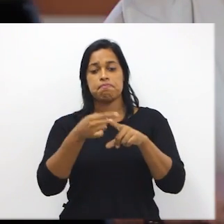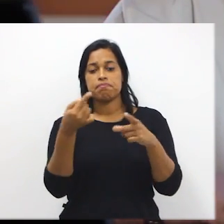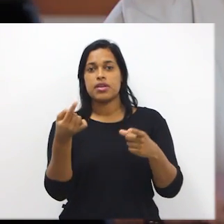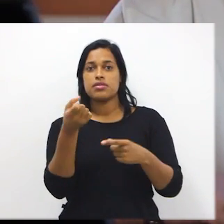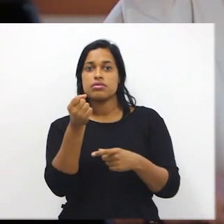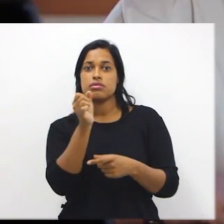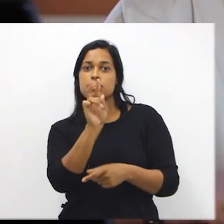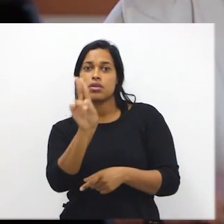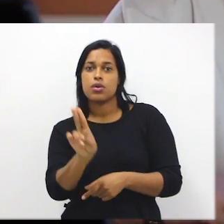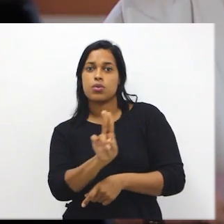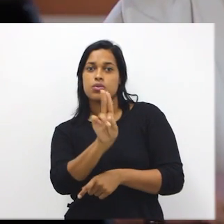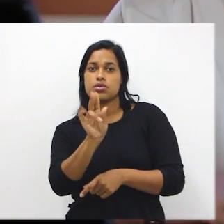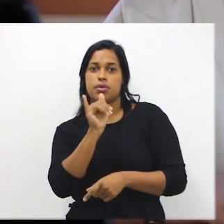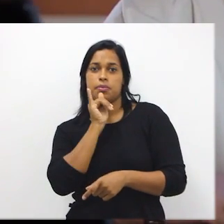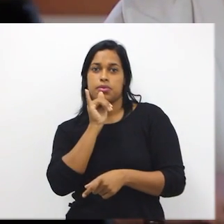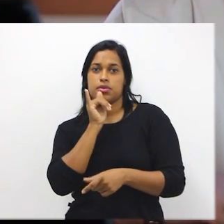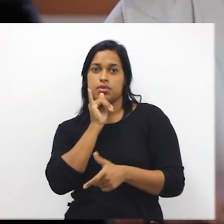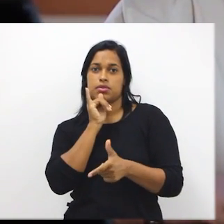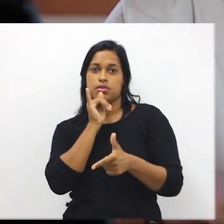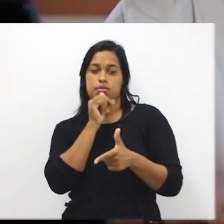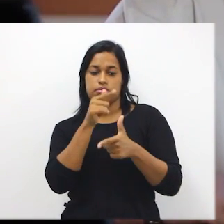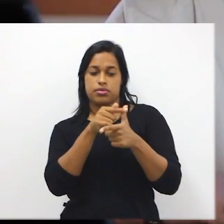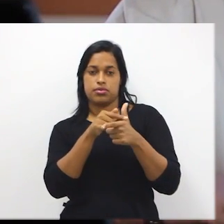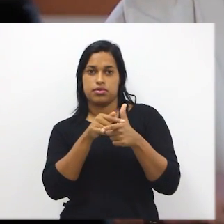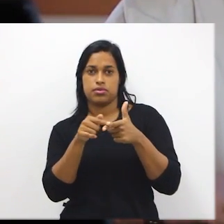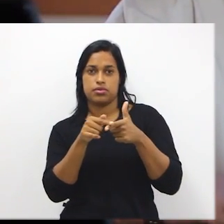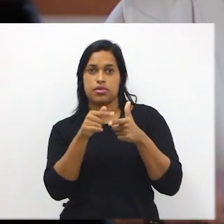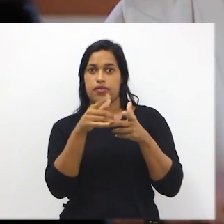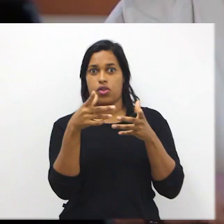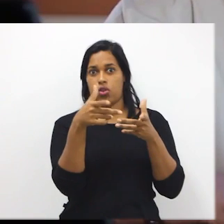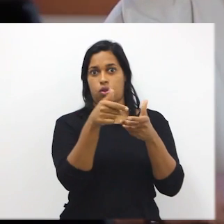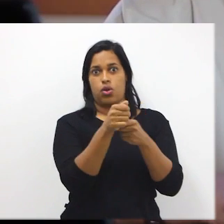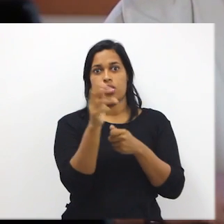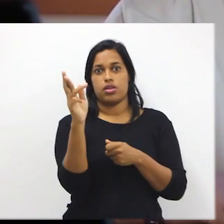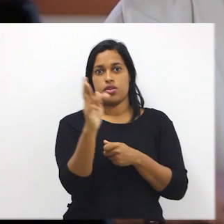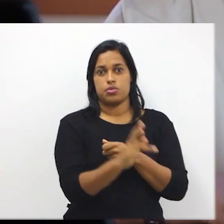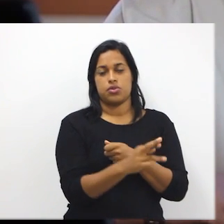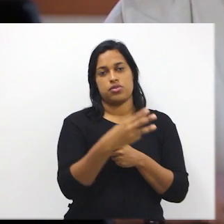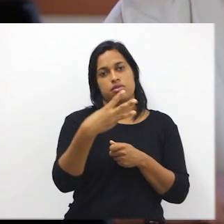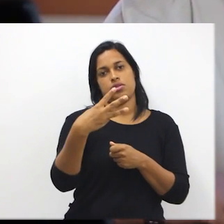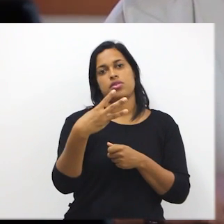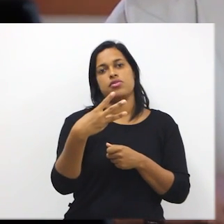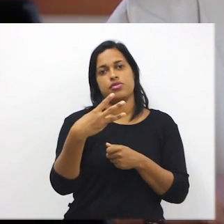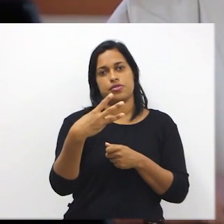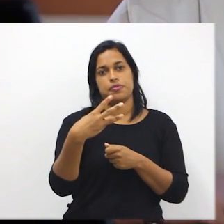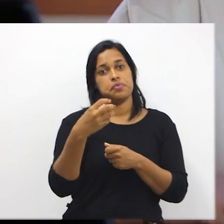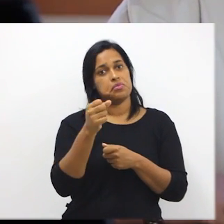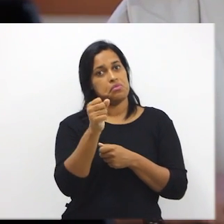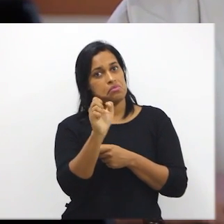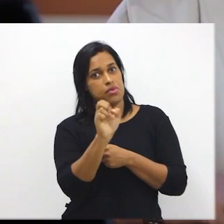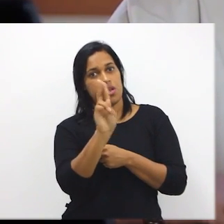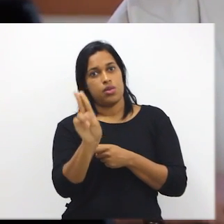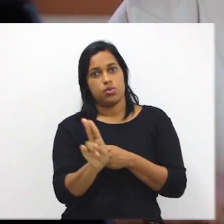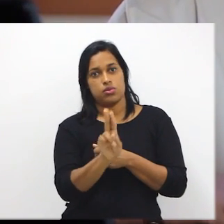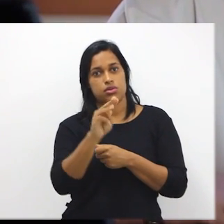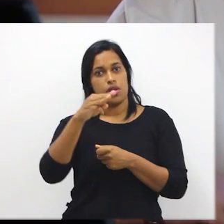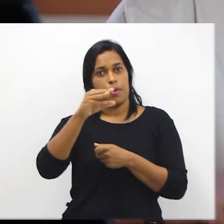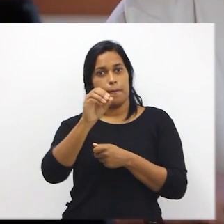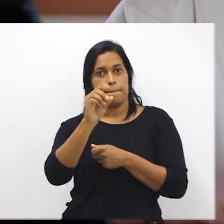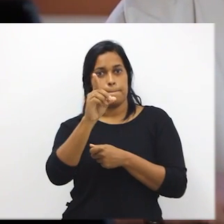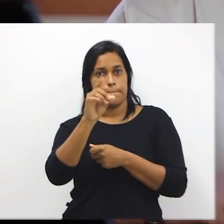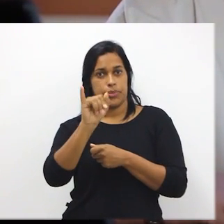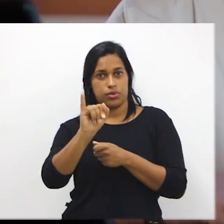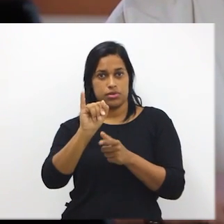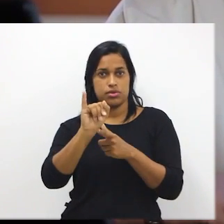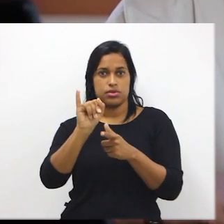utilizar o operador div, ele vai dar o quociente inteiro, 3. Se usar o operador mod, ele